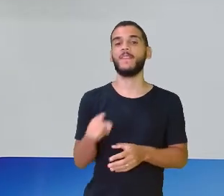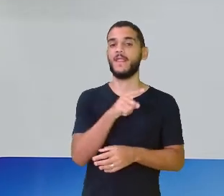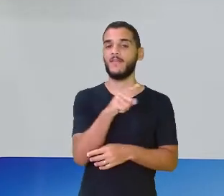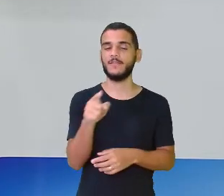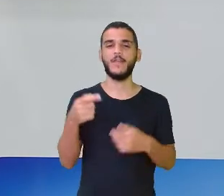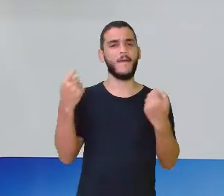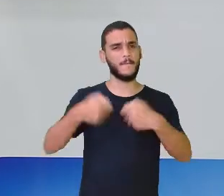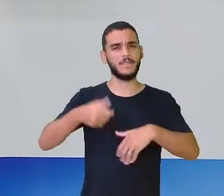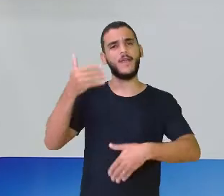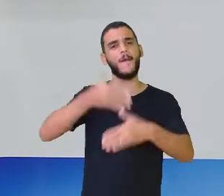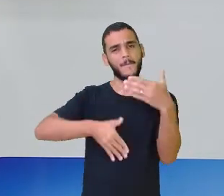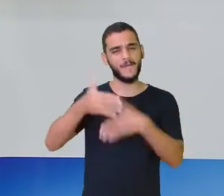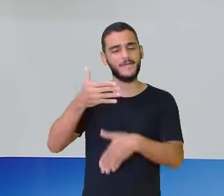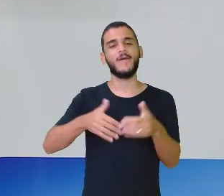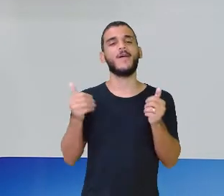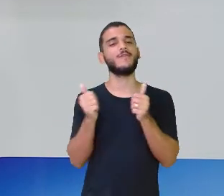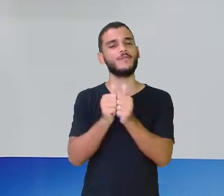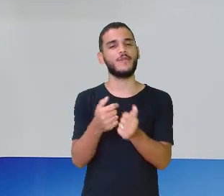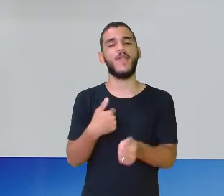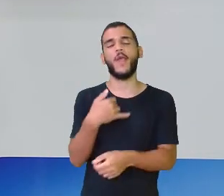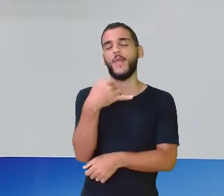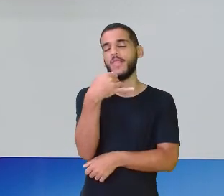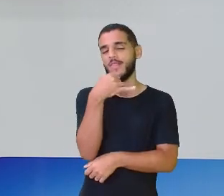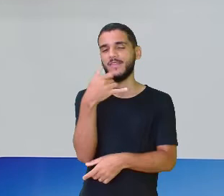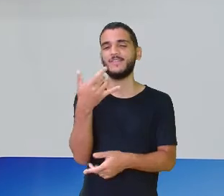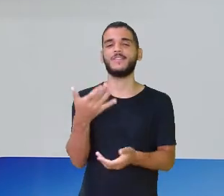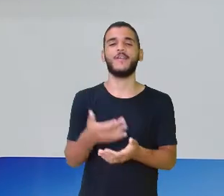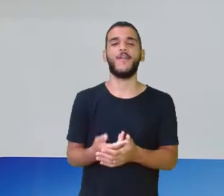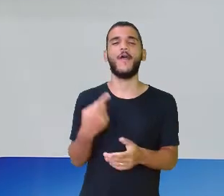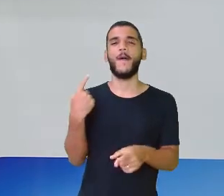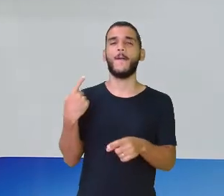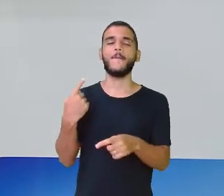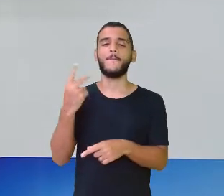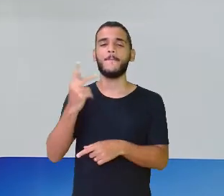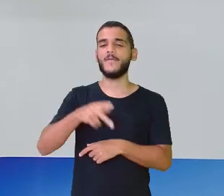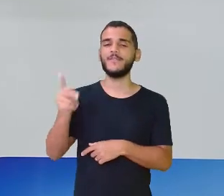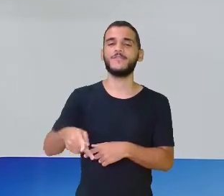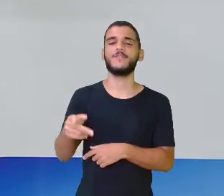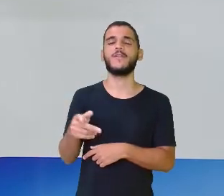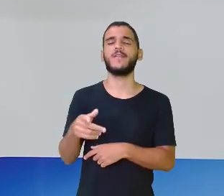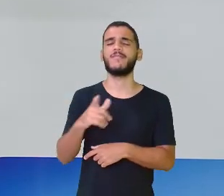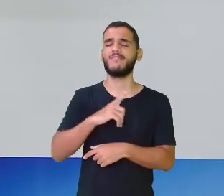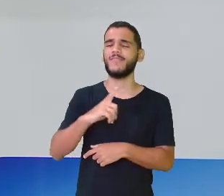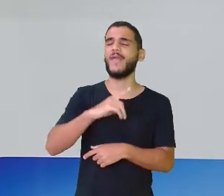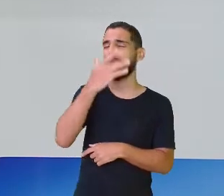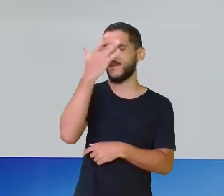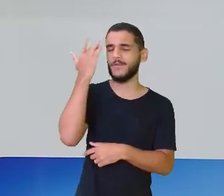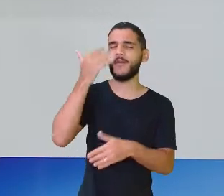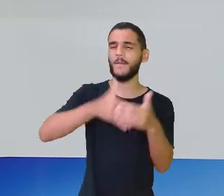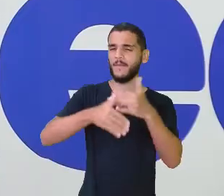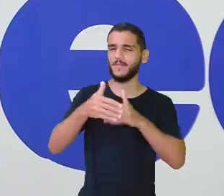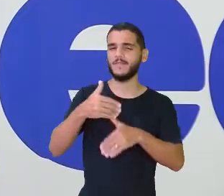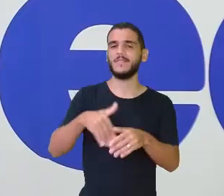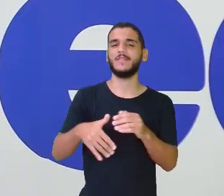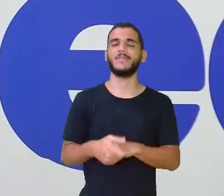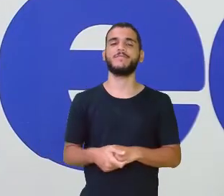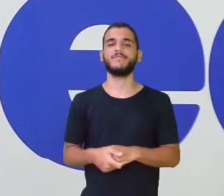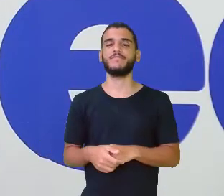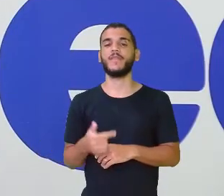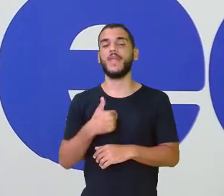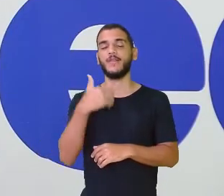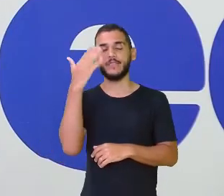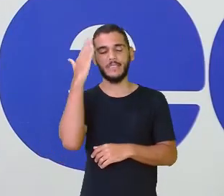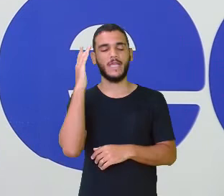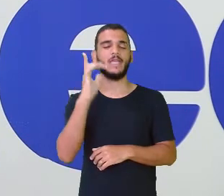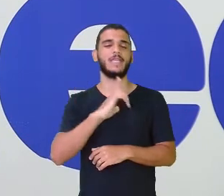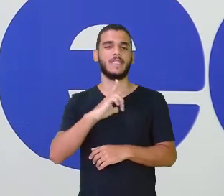precisam participar comigo, que eu fico muito triste. Professora Abigail, tem alguém aí, professora? Eu sei que tem,